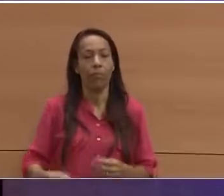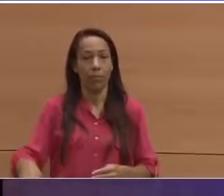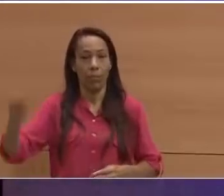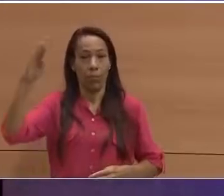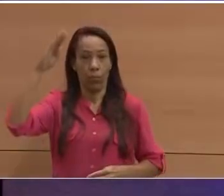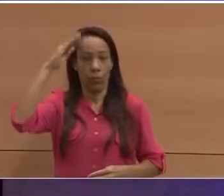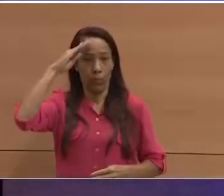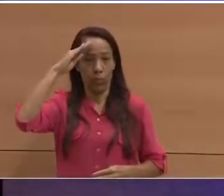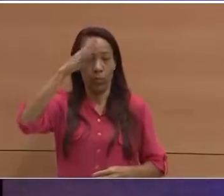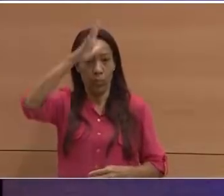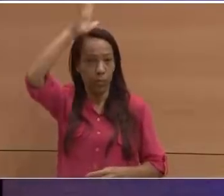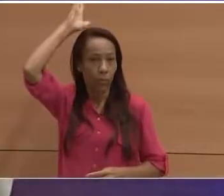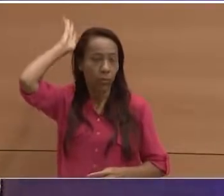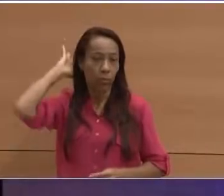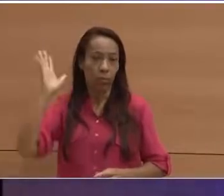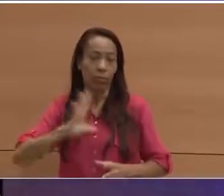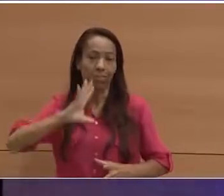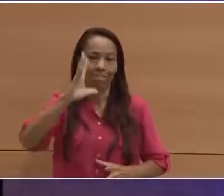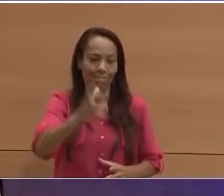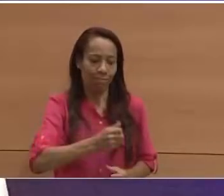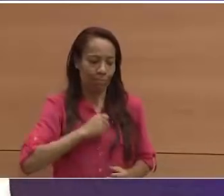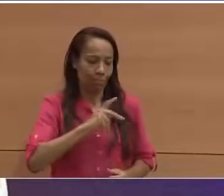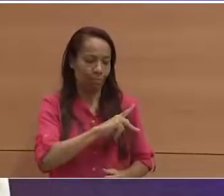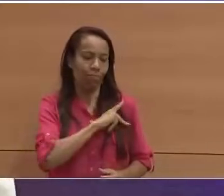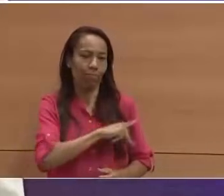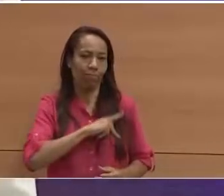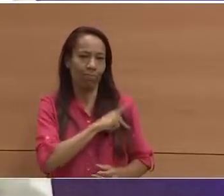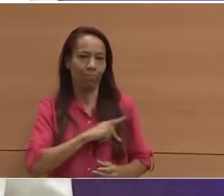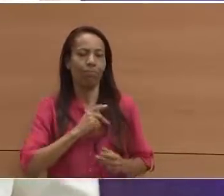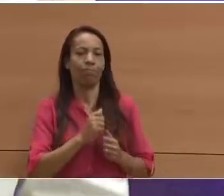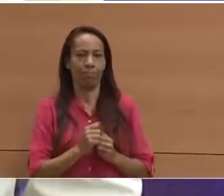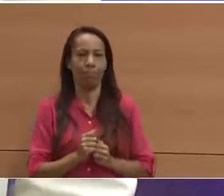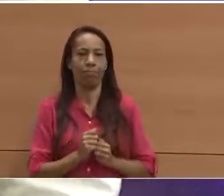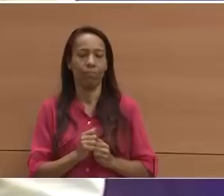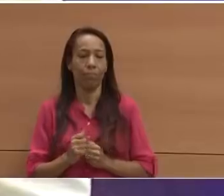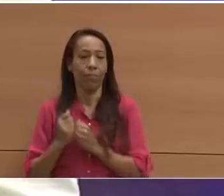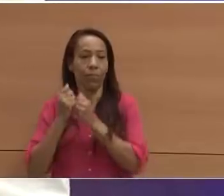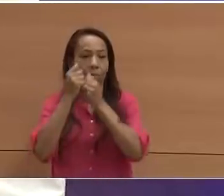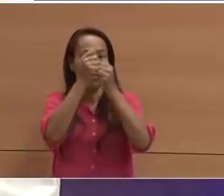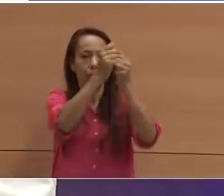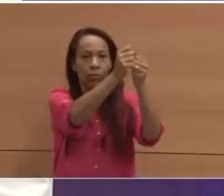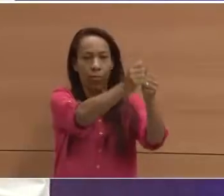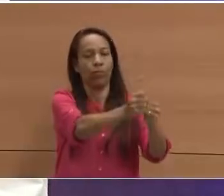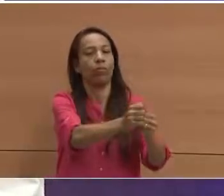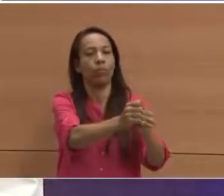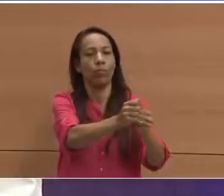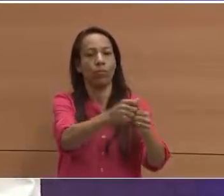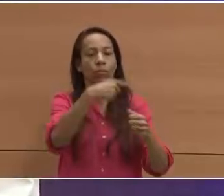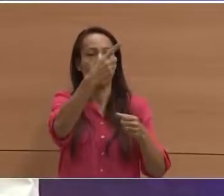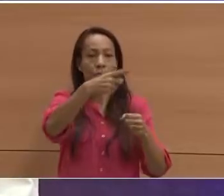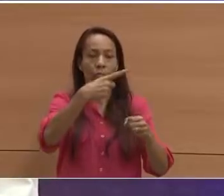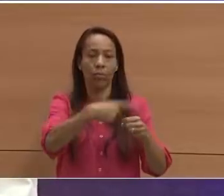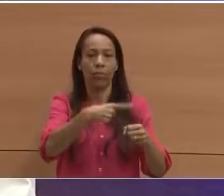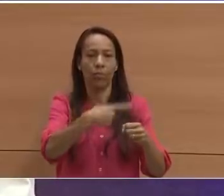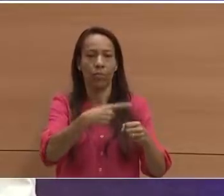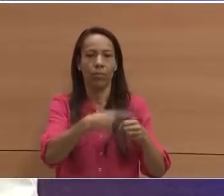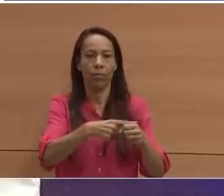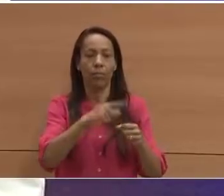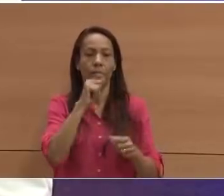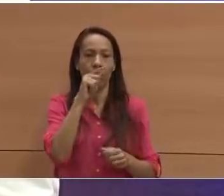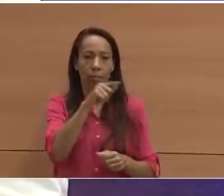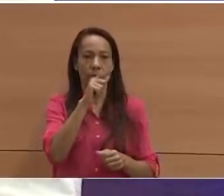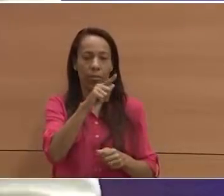o salvou e levou-o para Cesareia. Em Cesareia ele ficou 2 anos preso, e quando